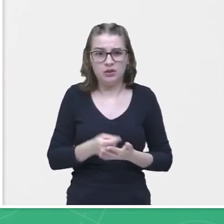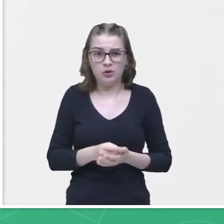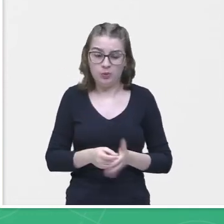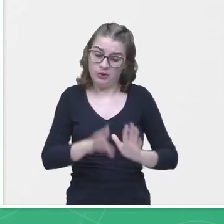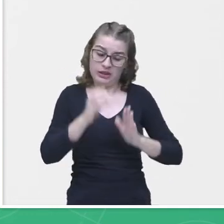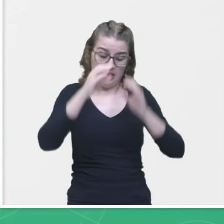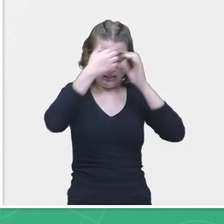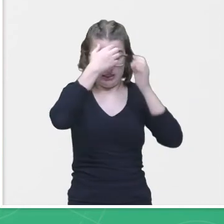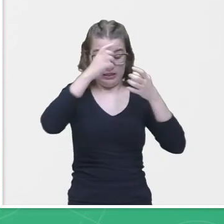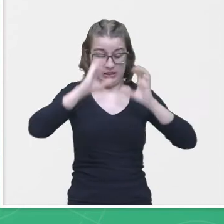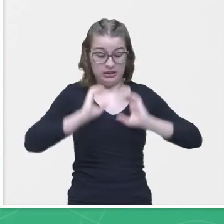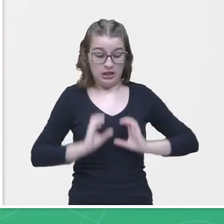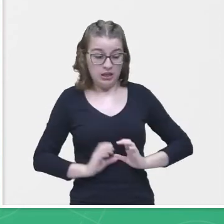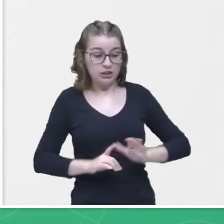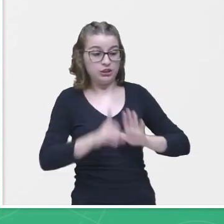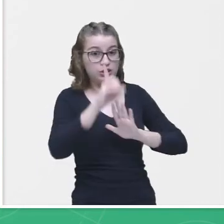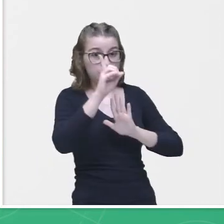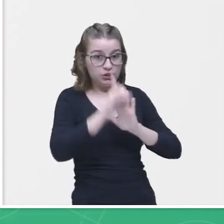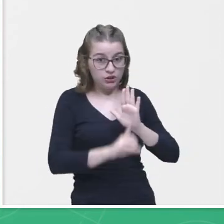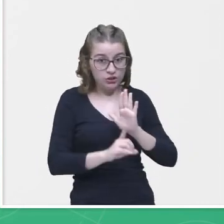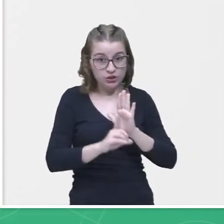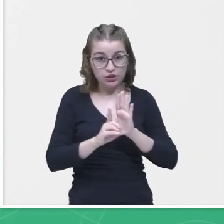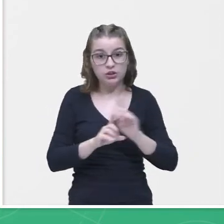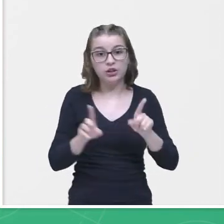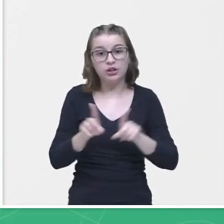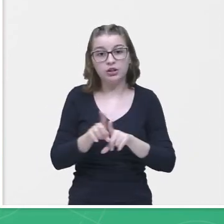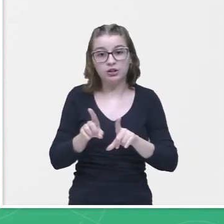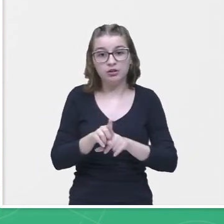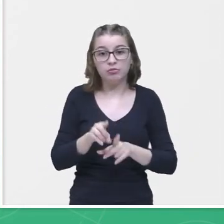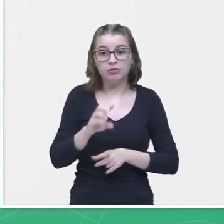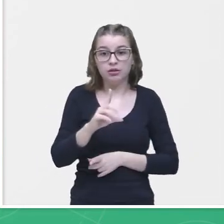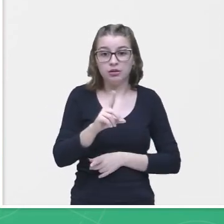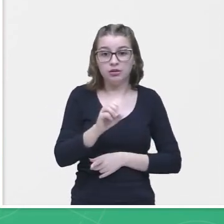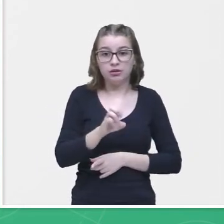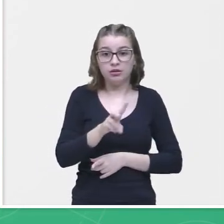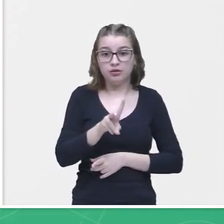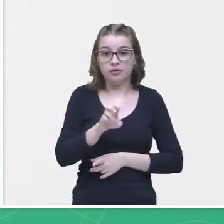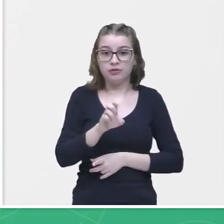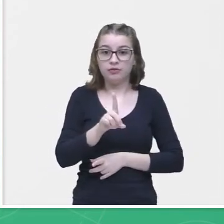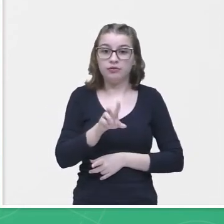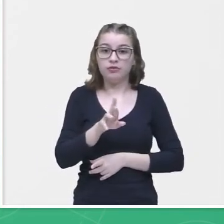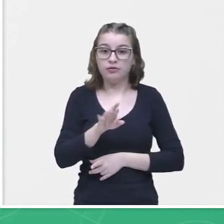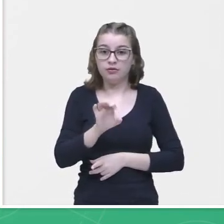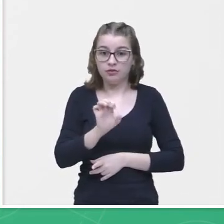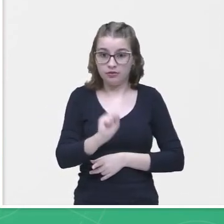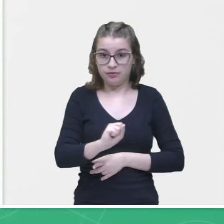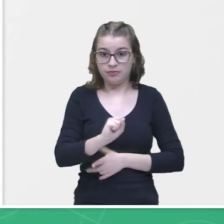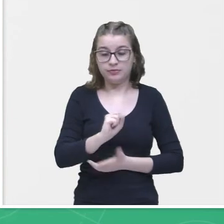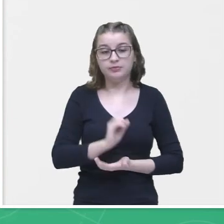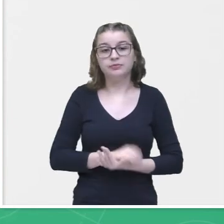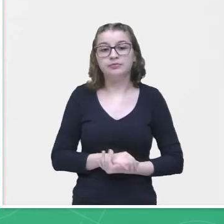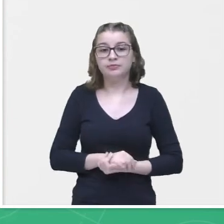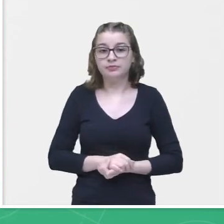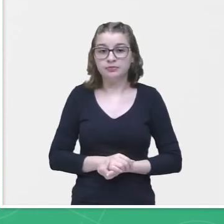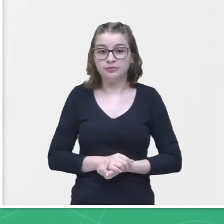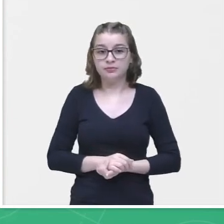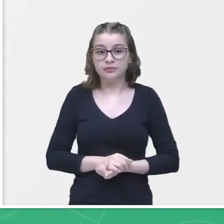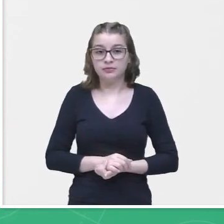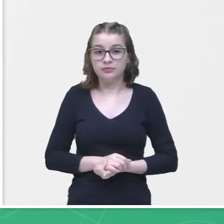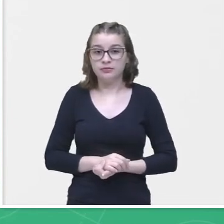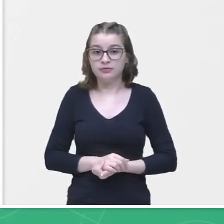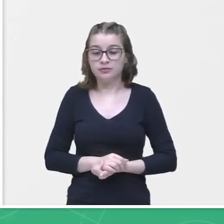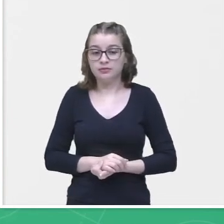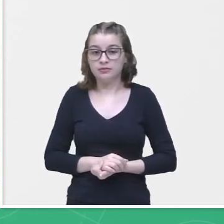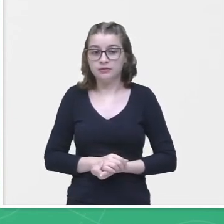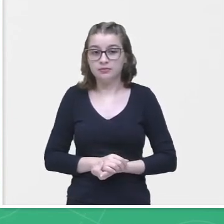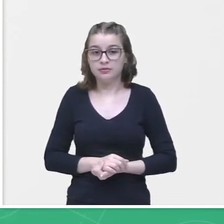e deveres também. Isso aí não é uma opinião de A, B, C, não. A questão é que nós temos